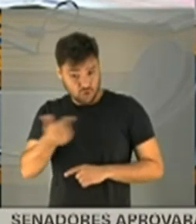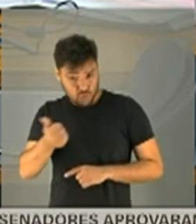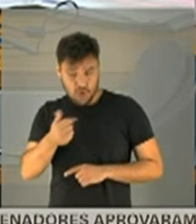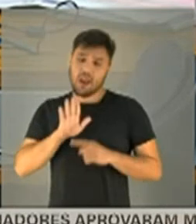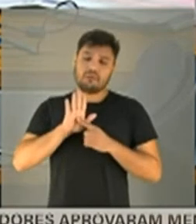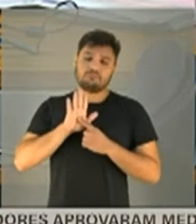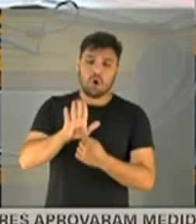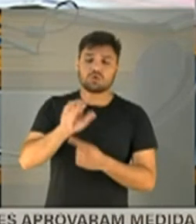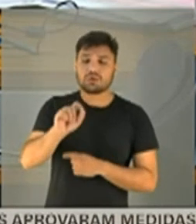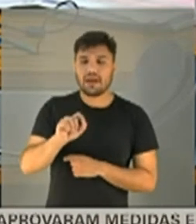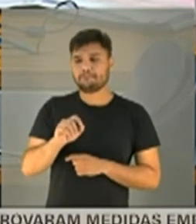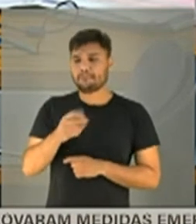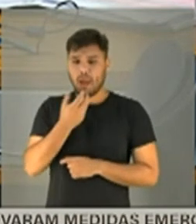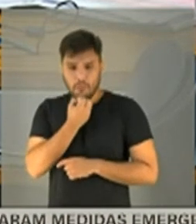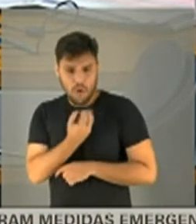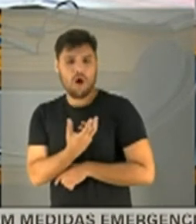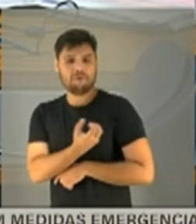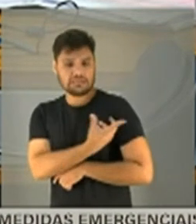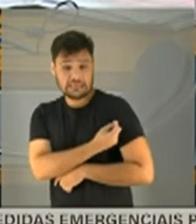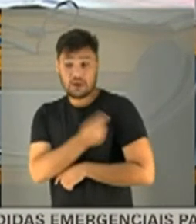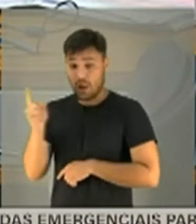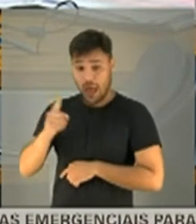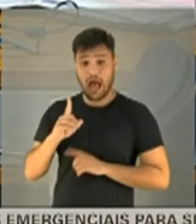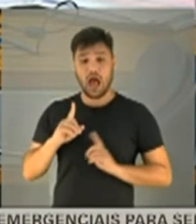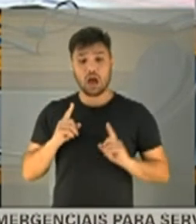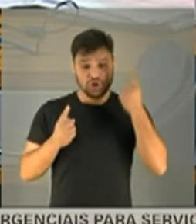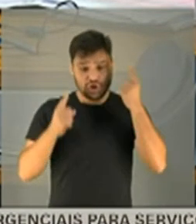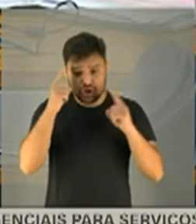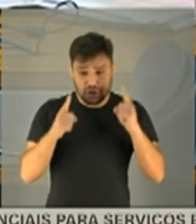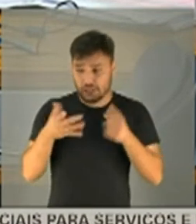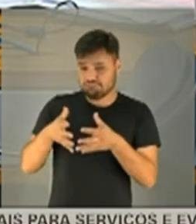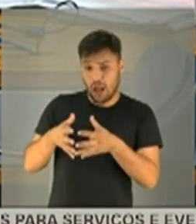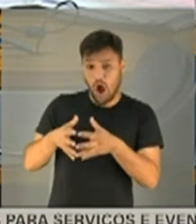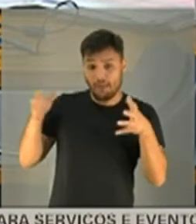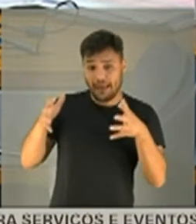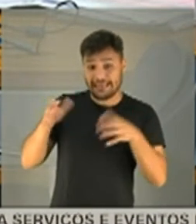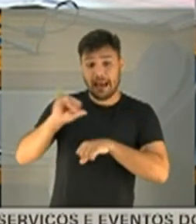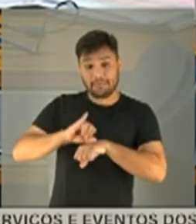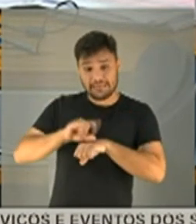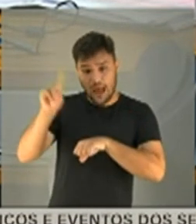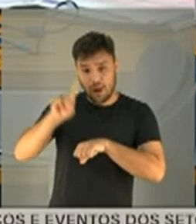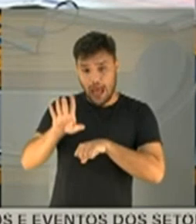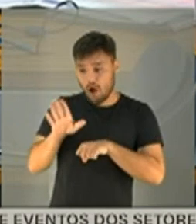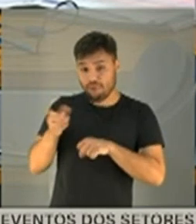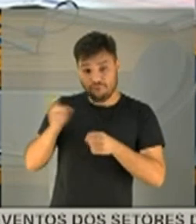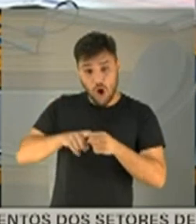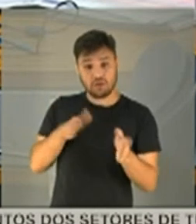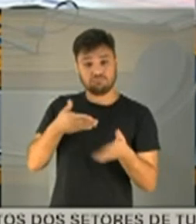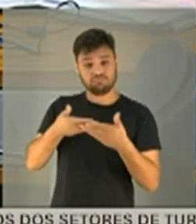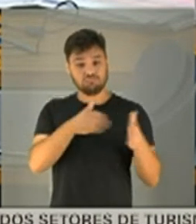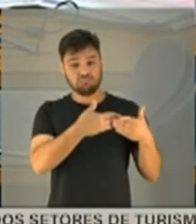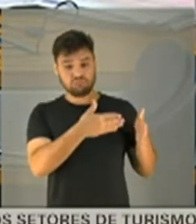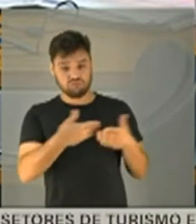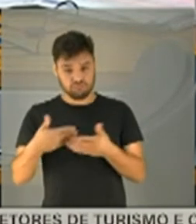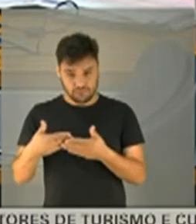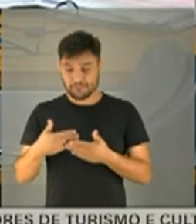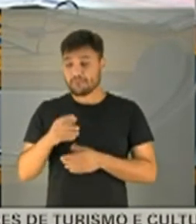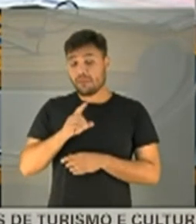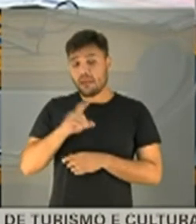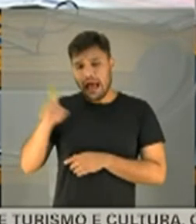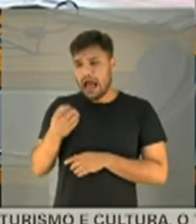aspas, apesar da boa vacinação no Chile, casos aumentam e Santiago entra em lockdown. O aumento no número